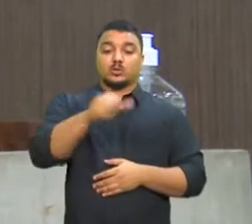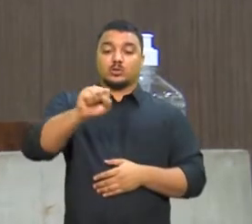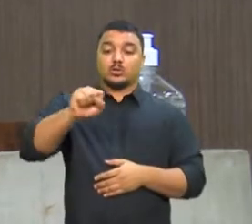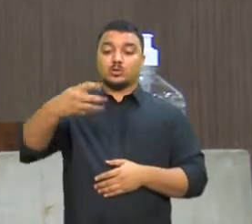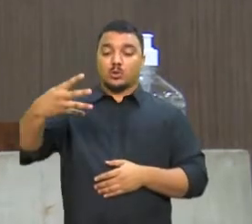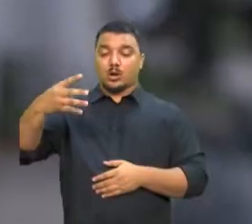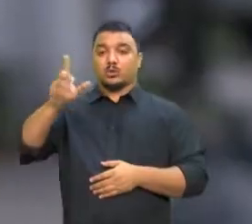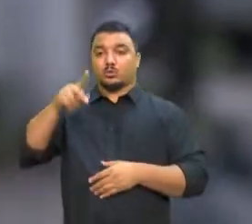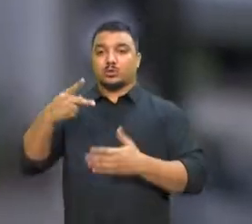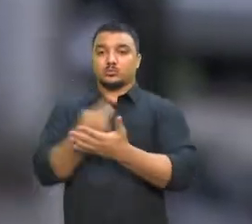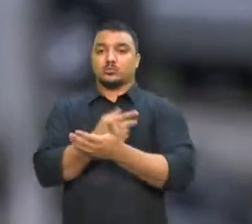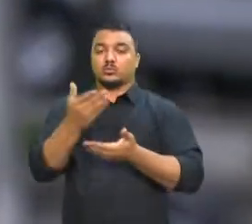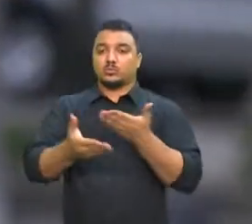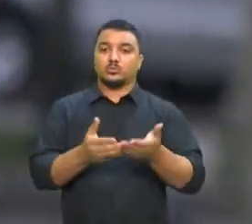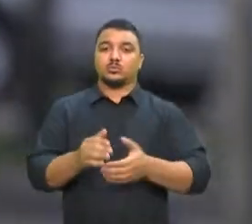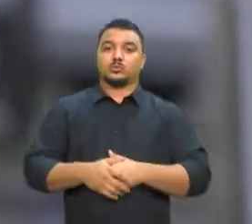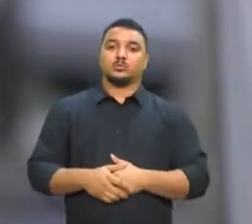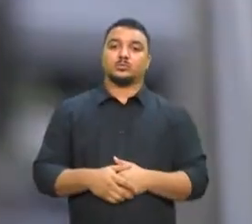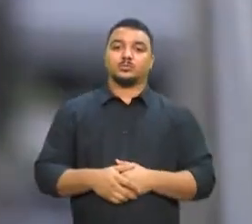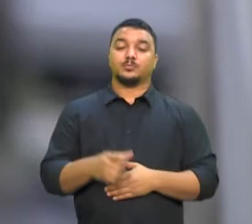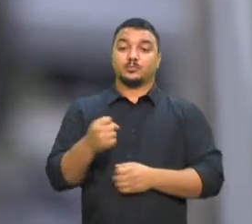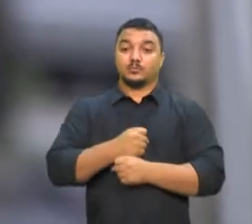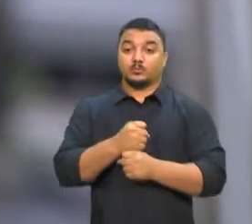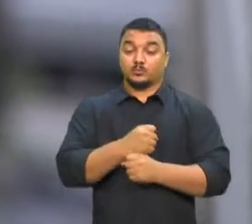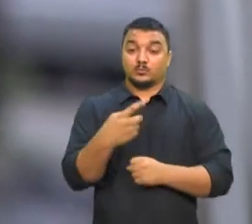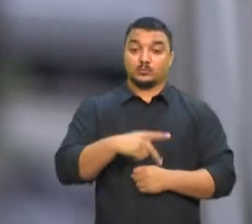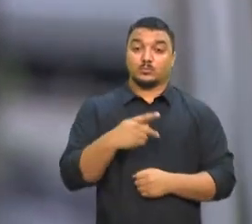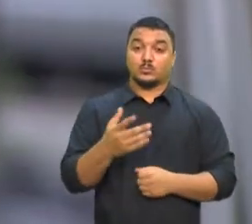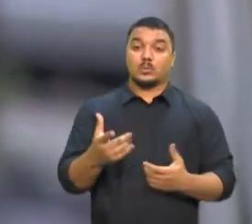95.284 atendimentos. Somente este ano foram